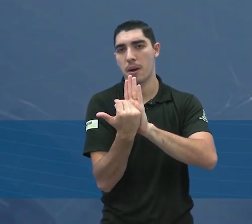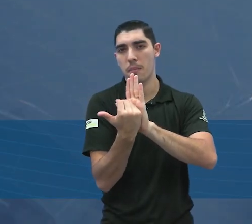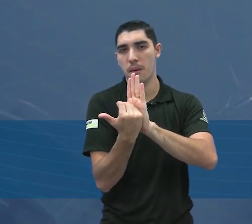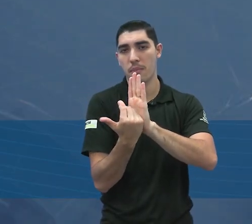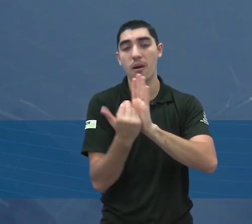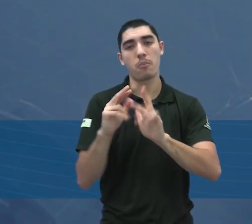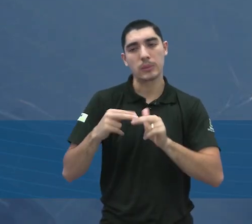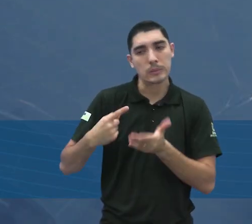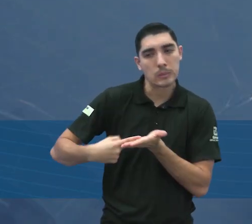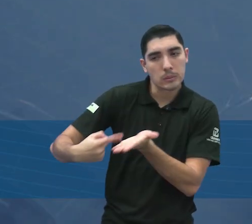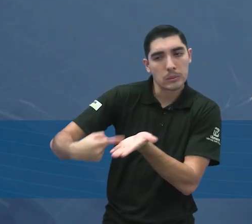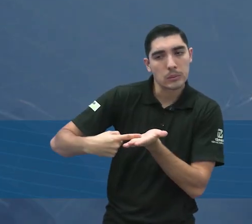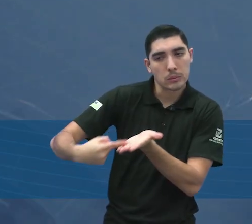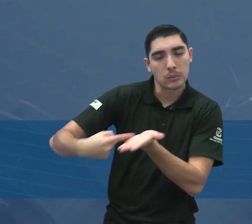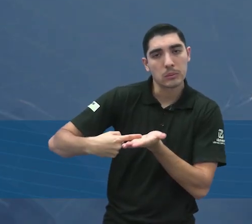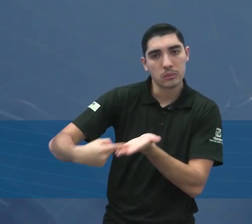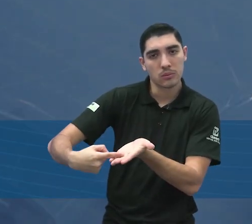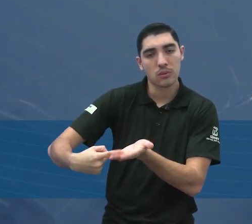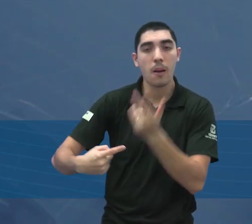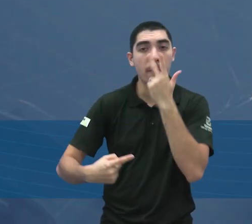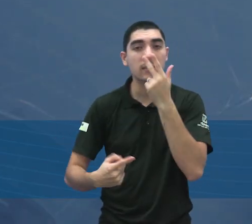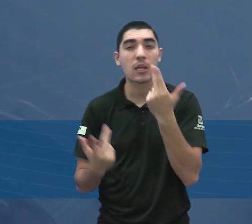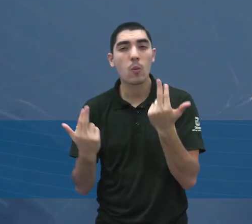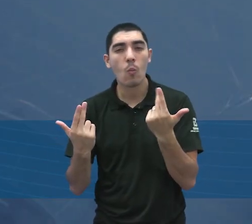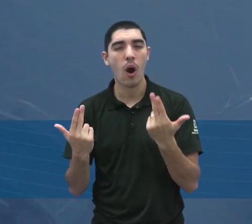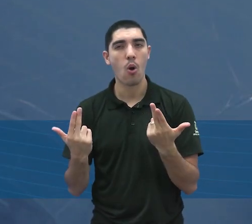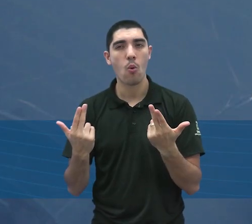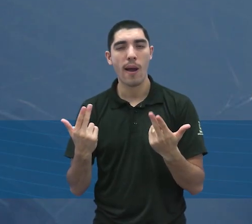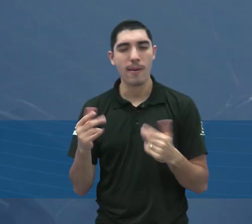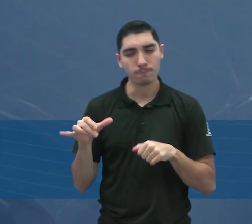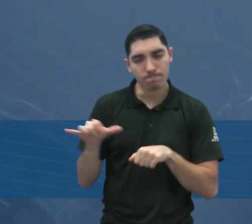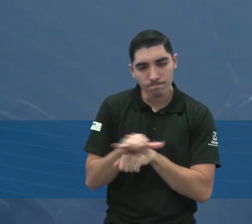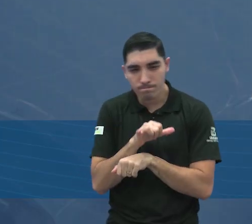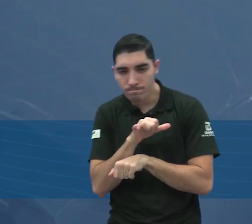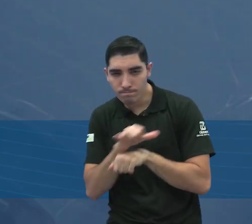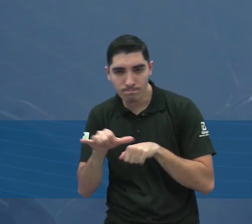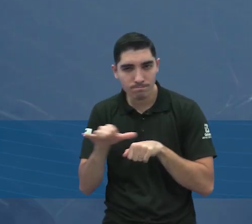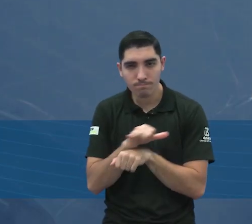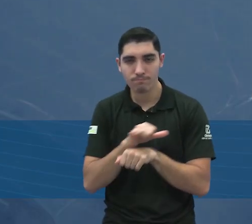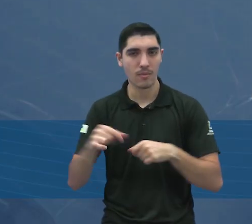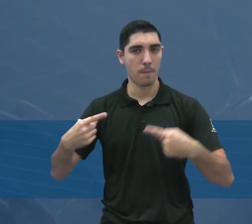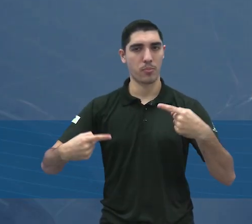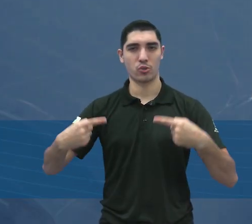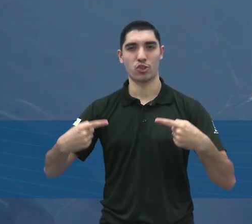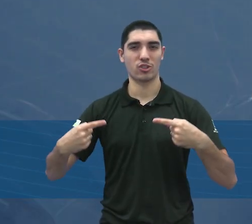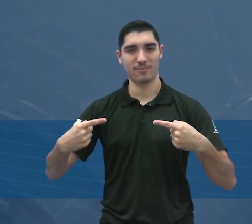de negociações, tal. Parece mais um jogo mesmo político que ele está fazendo, né? Assim,